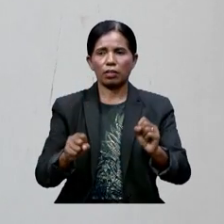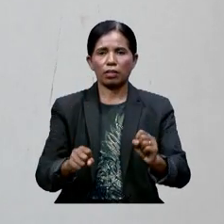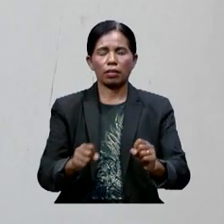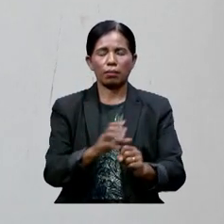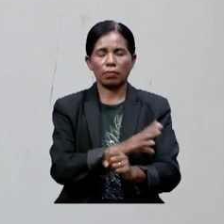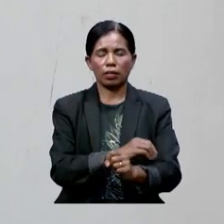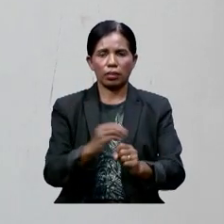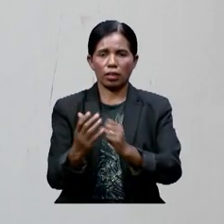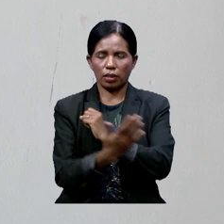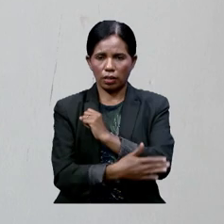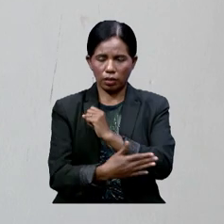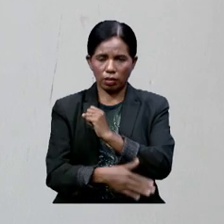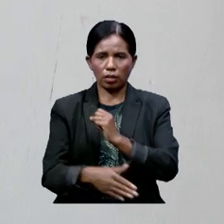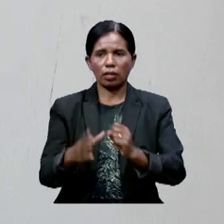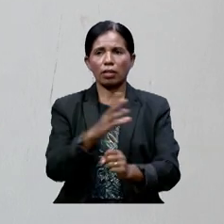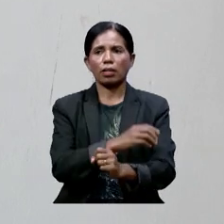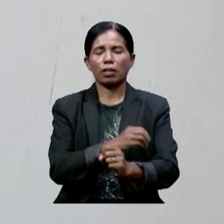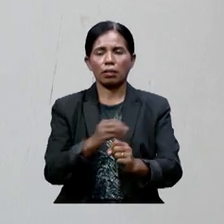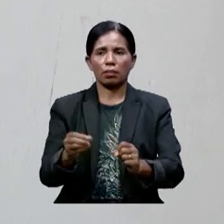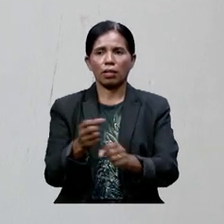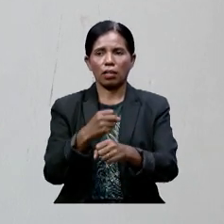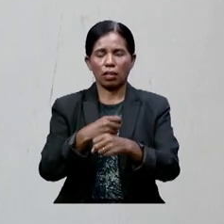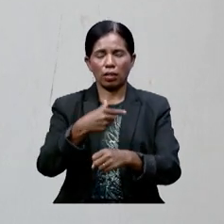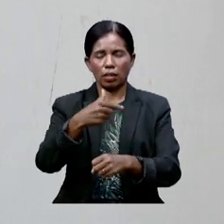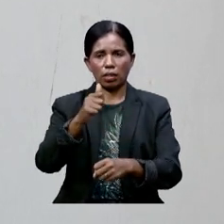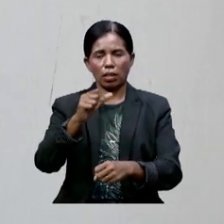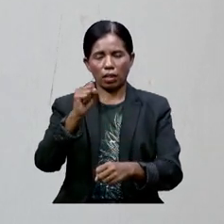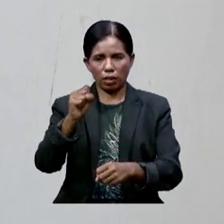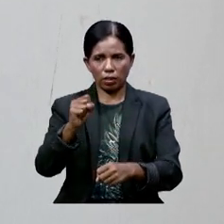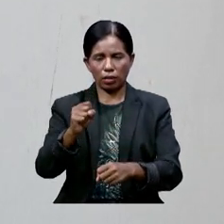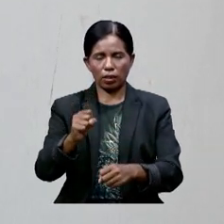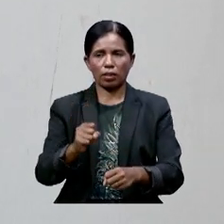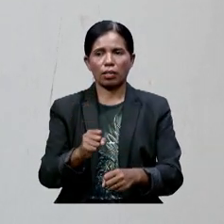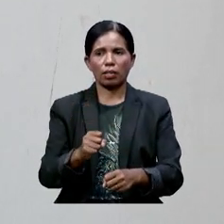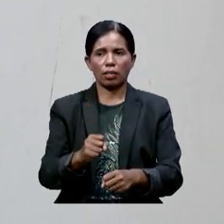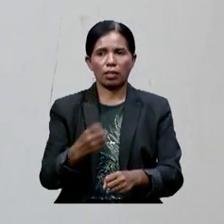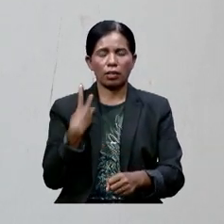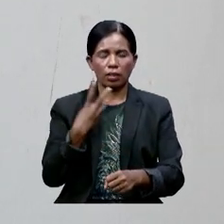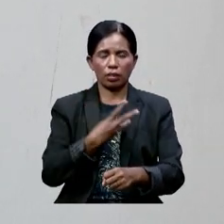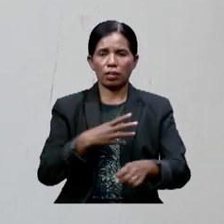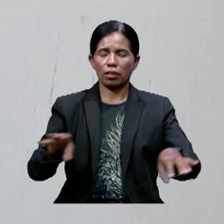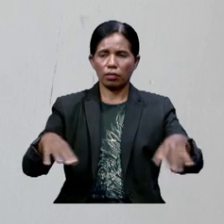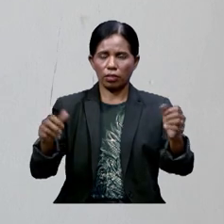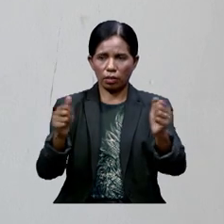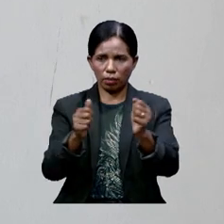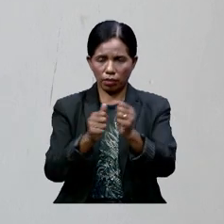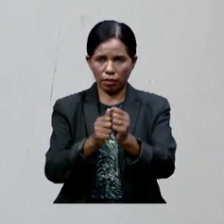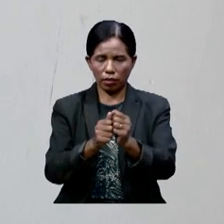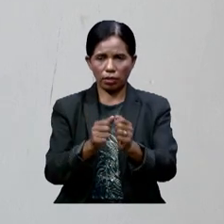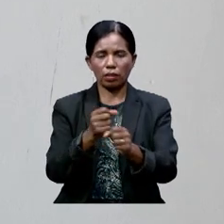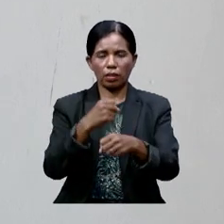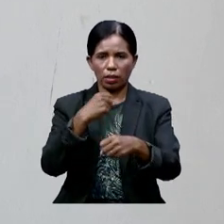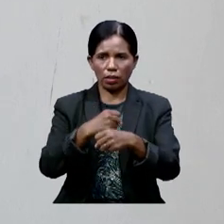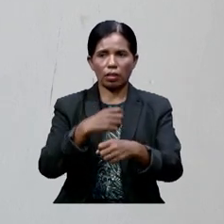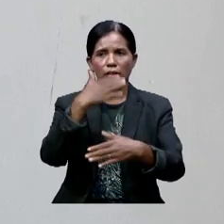país produtor de gás natural. E há muita colaboração que nós poderemos fazer